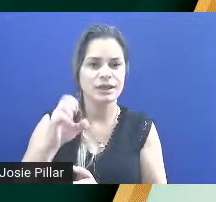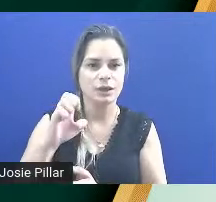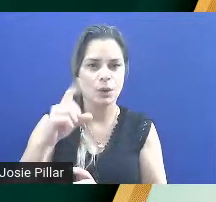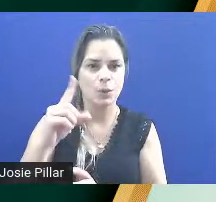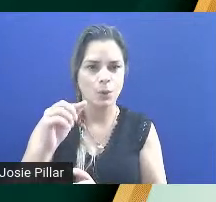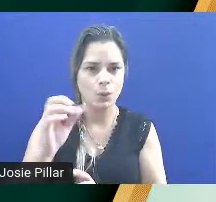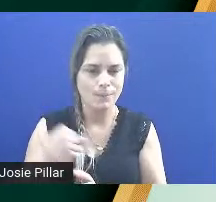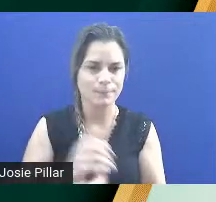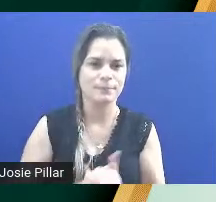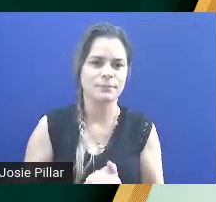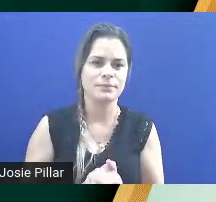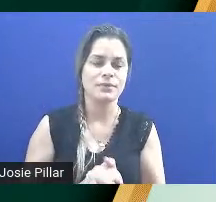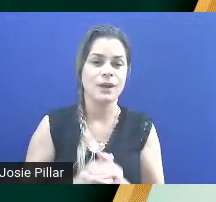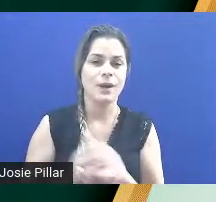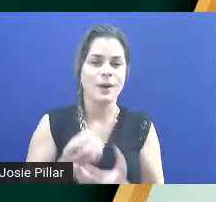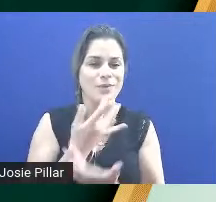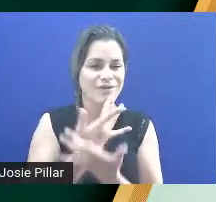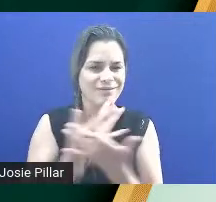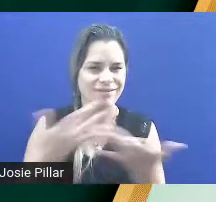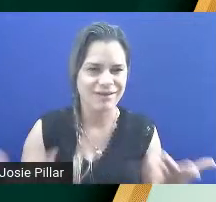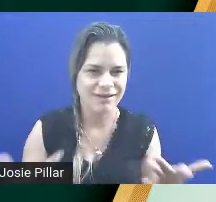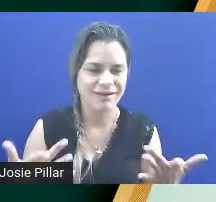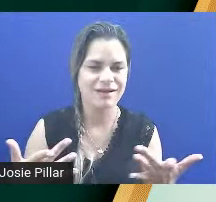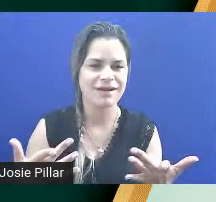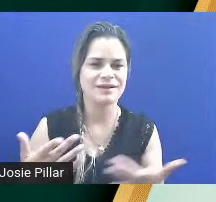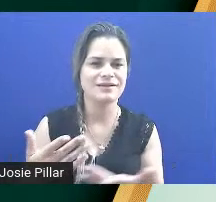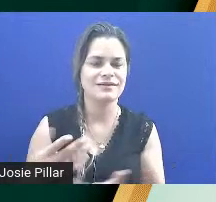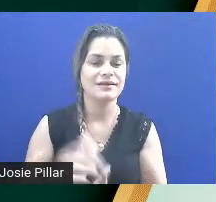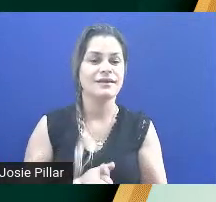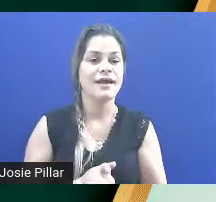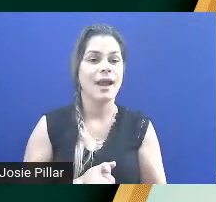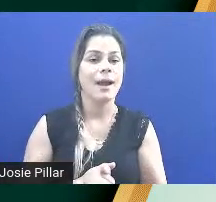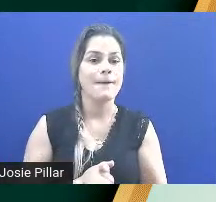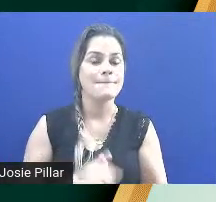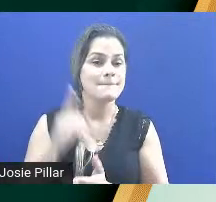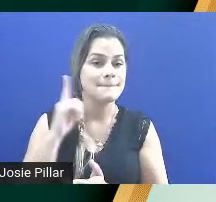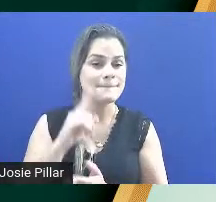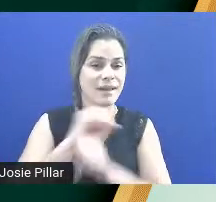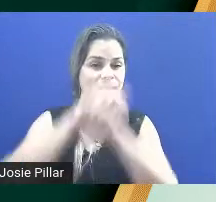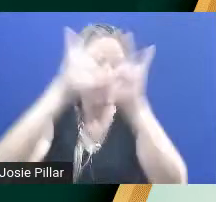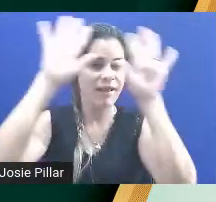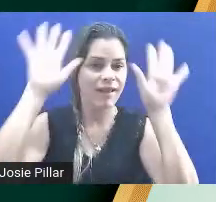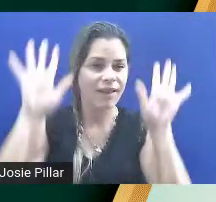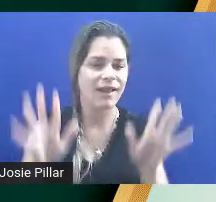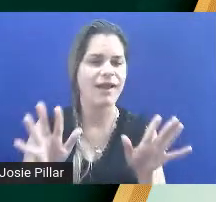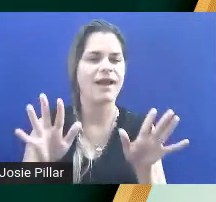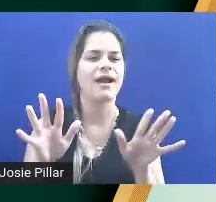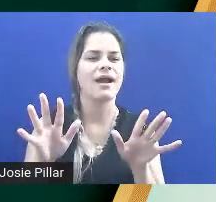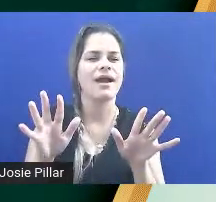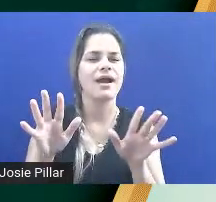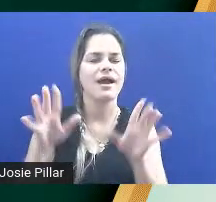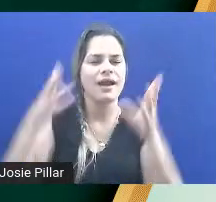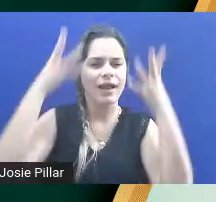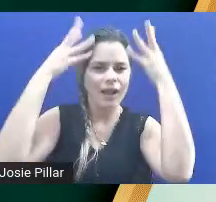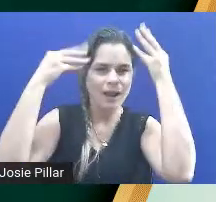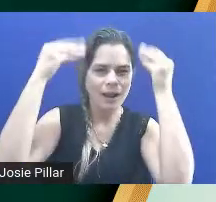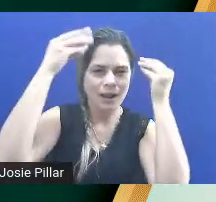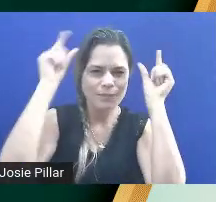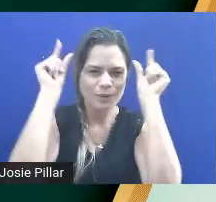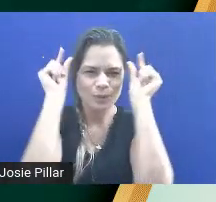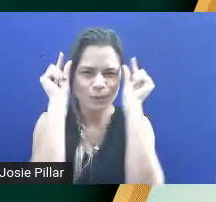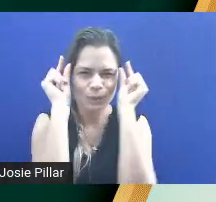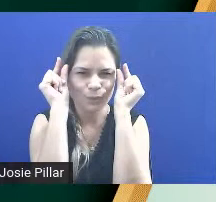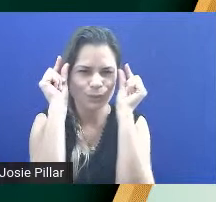Boa tarde, pessoal. Meu nome é Diego Beckmann, eu tenho uma pele clara, meus cabelos são curtos e